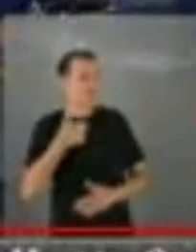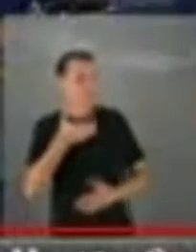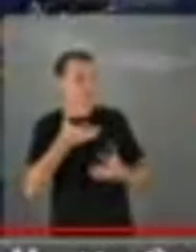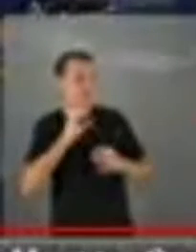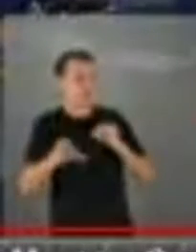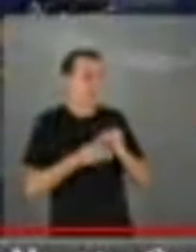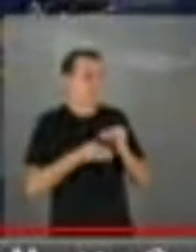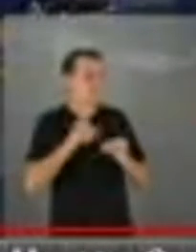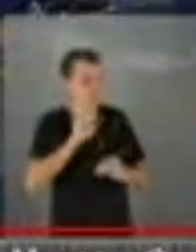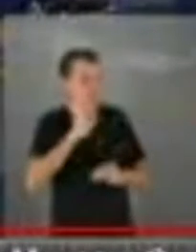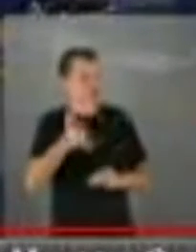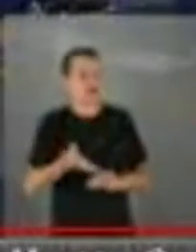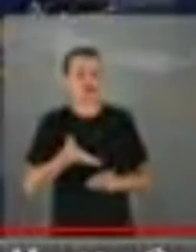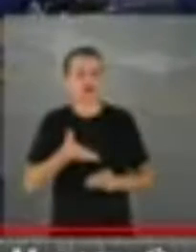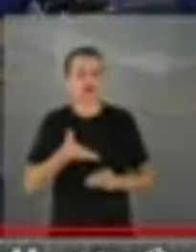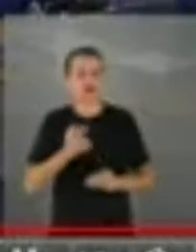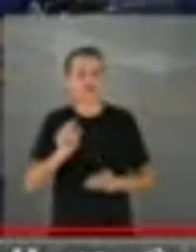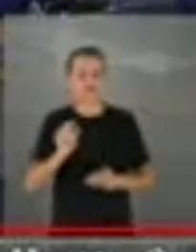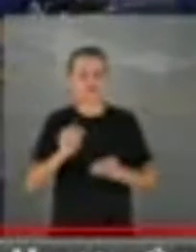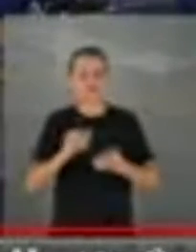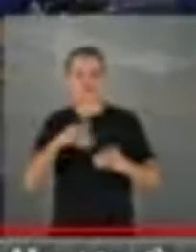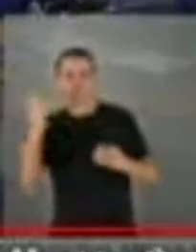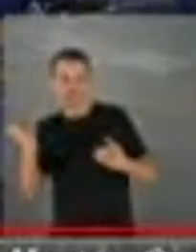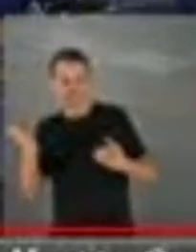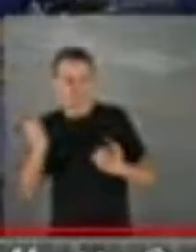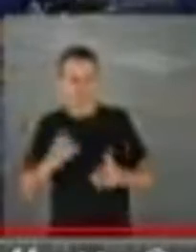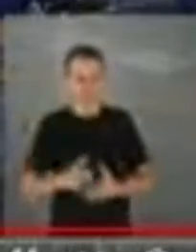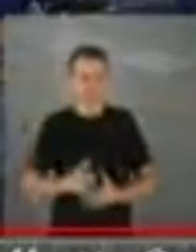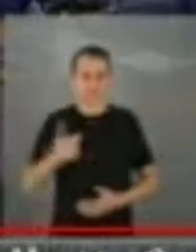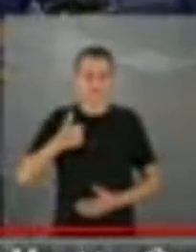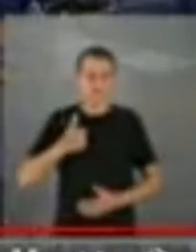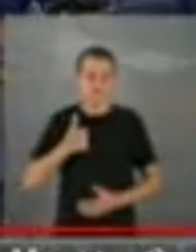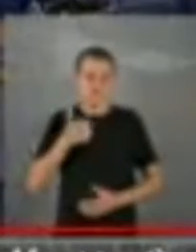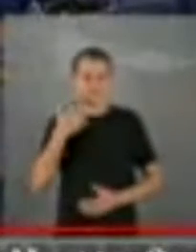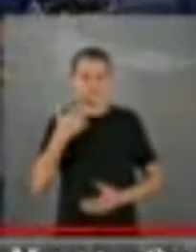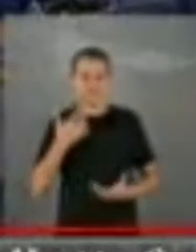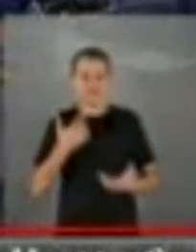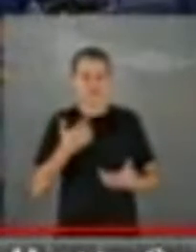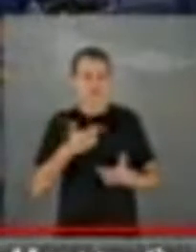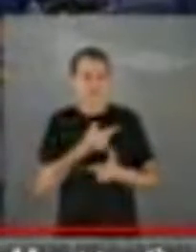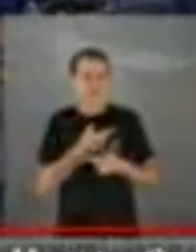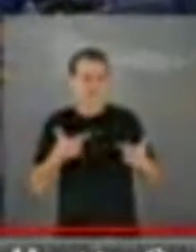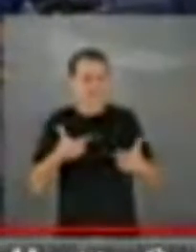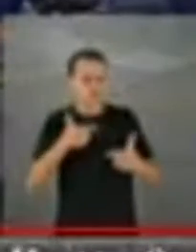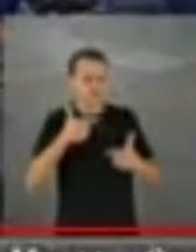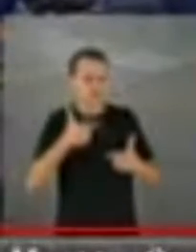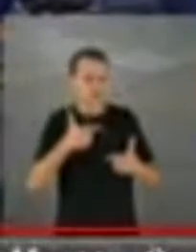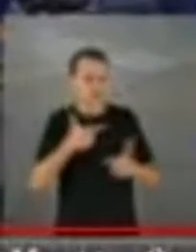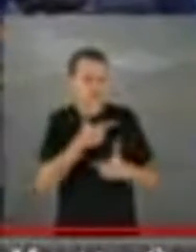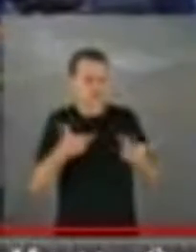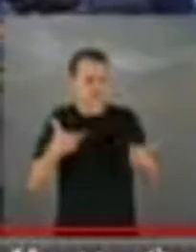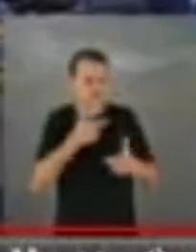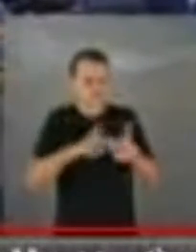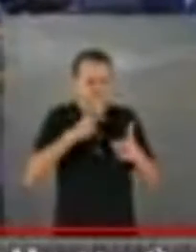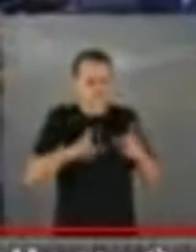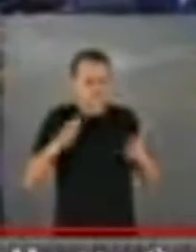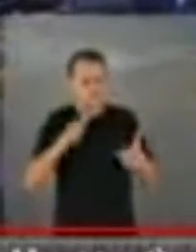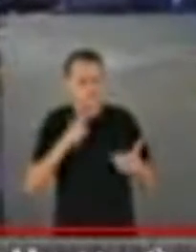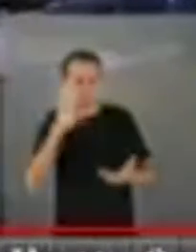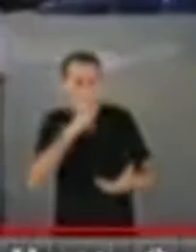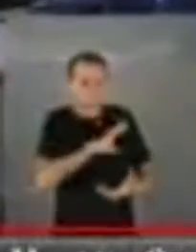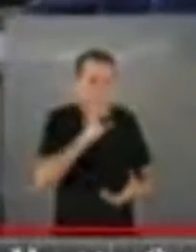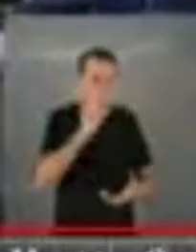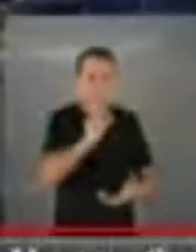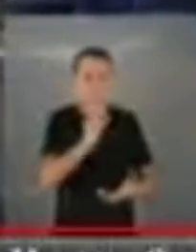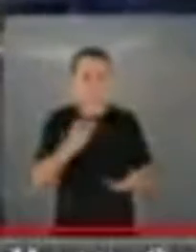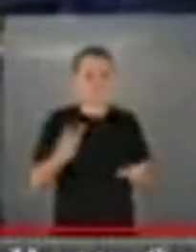tenho feito isso, inclusive, externamente. Eu não vejo nenhum impeditivo para fazer a convocação de quem quer que